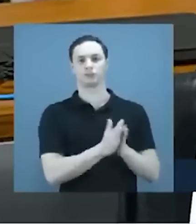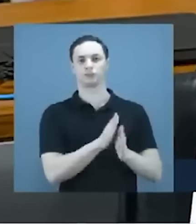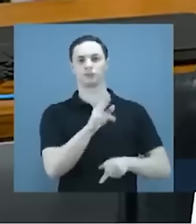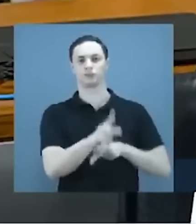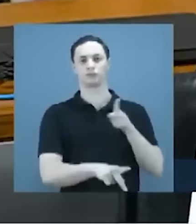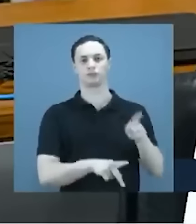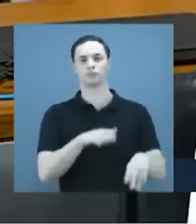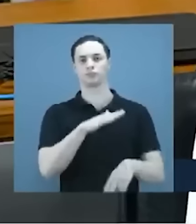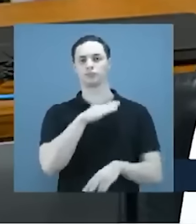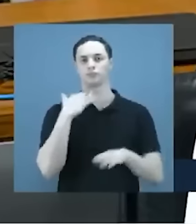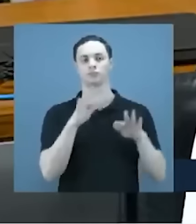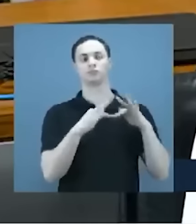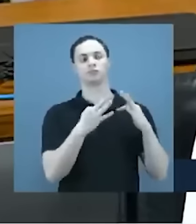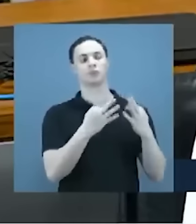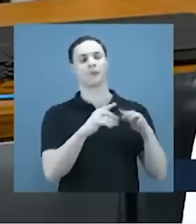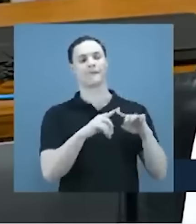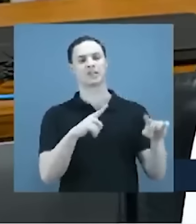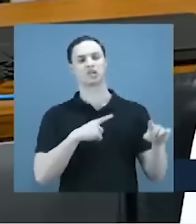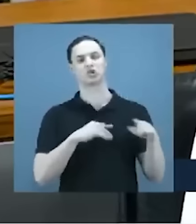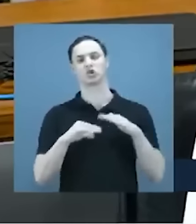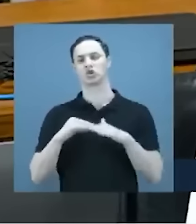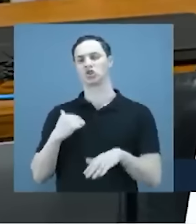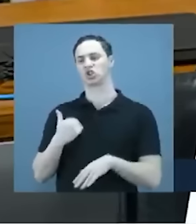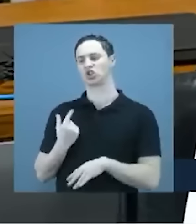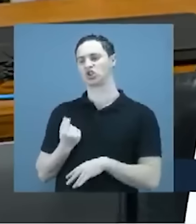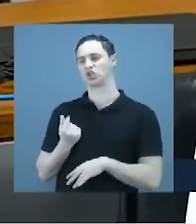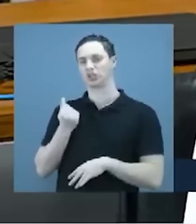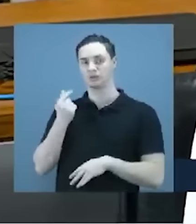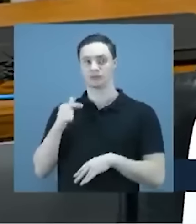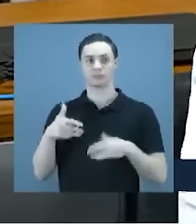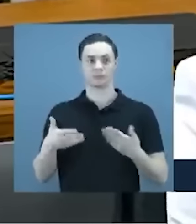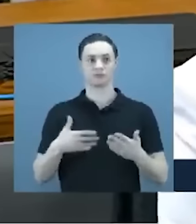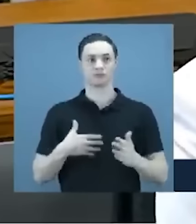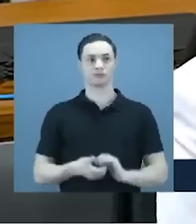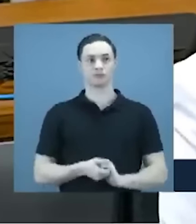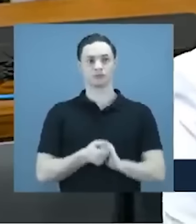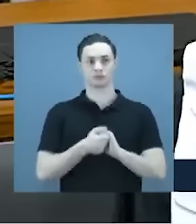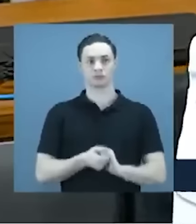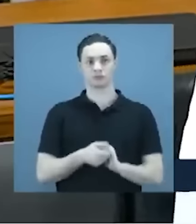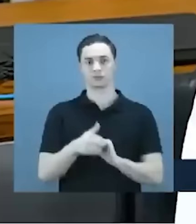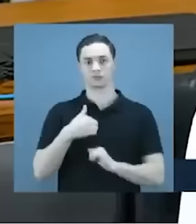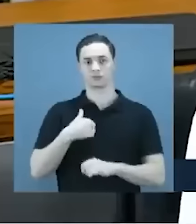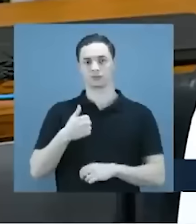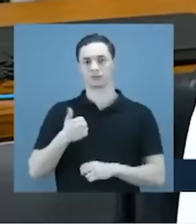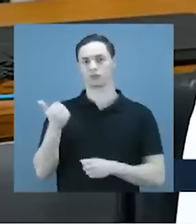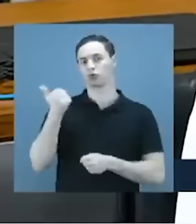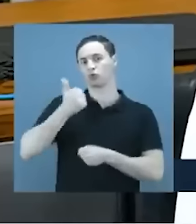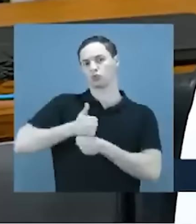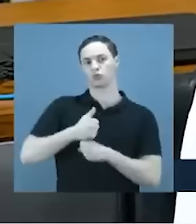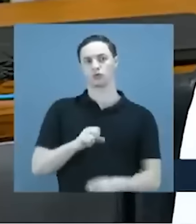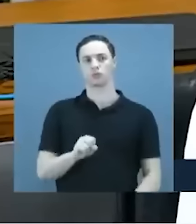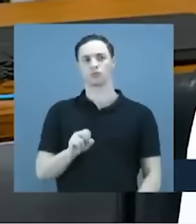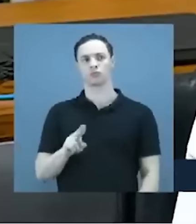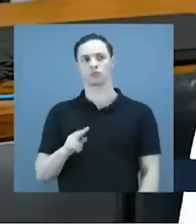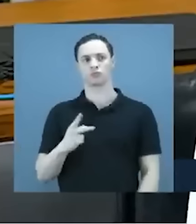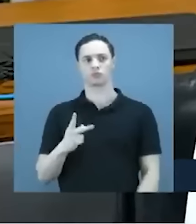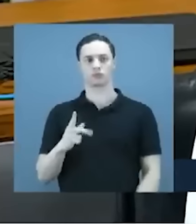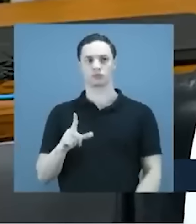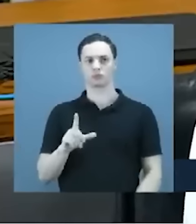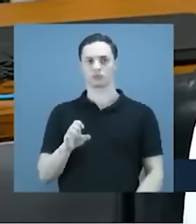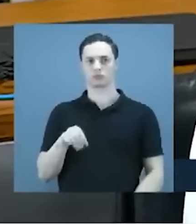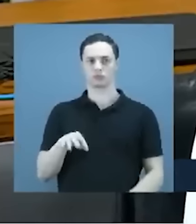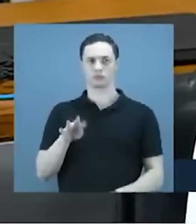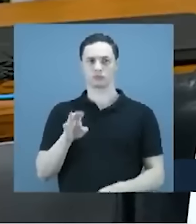famílias brasileiras então Eh eu te apenas te cumprimento eu sou apenas suplente nesta comissão Mas tenha em